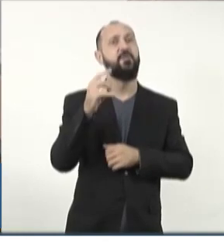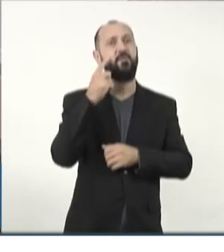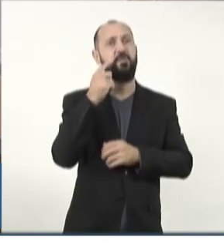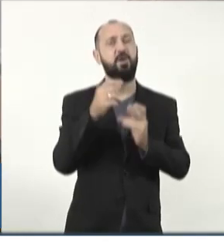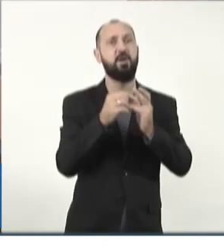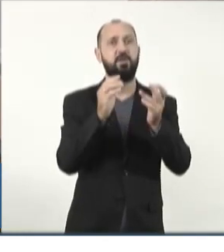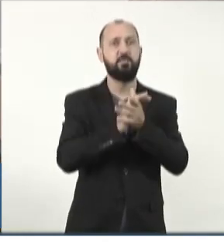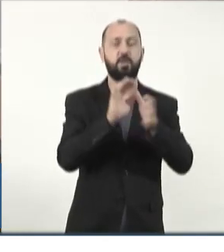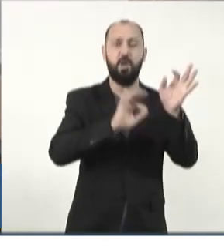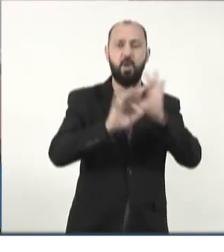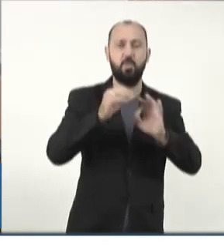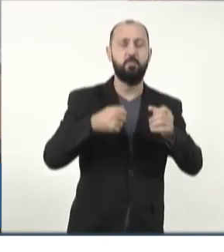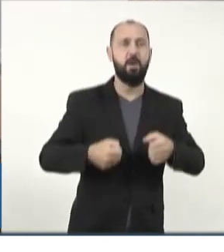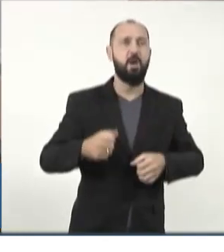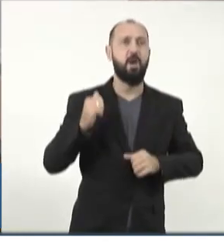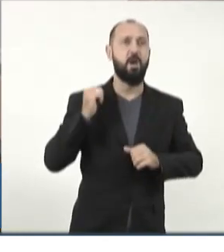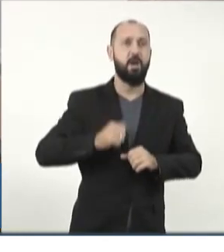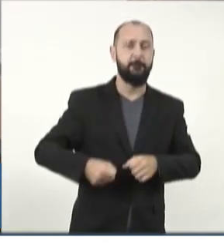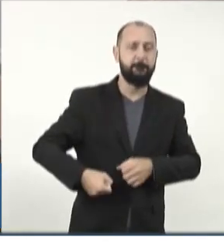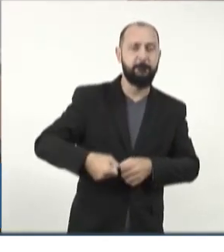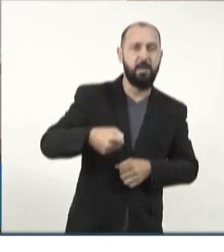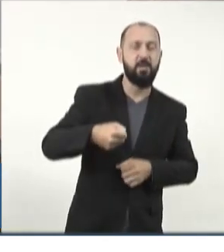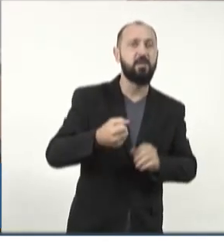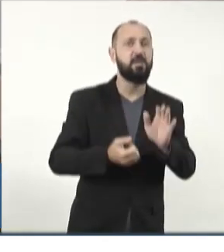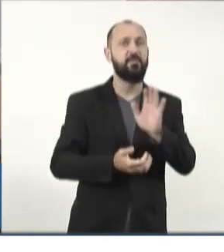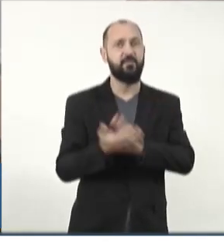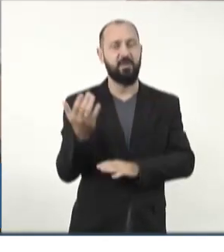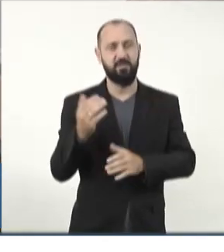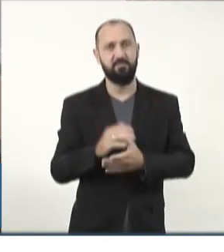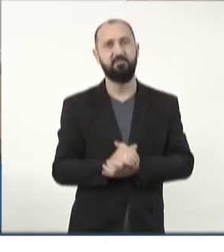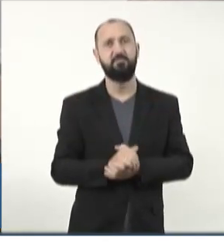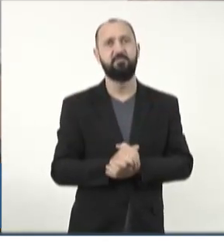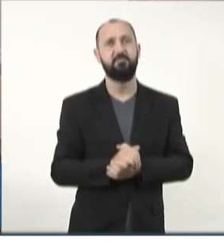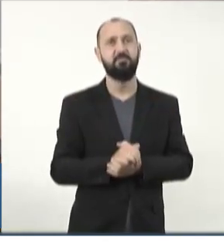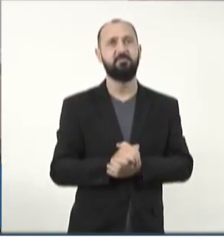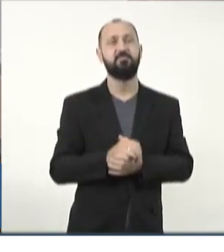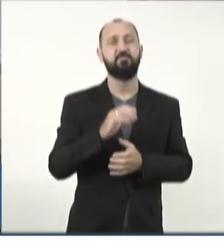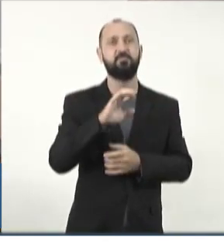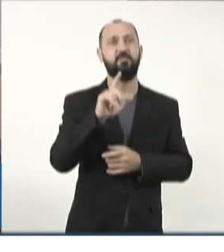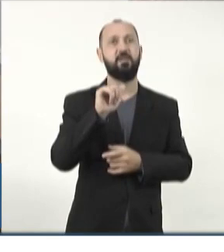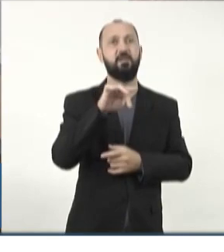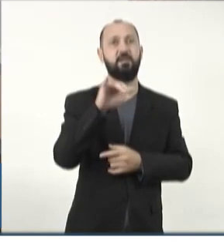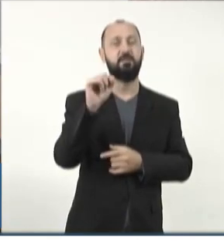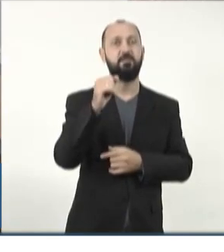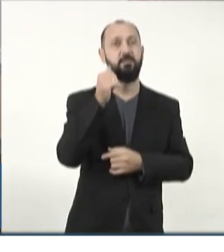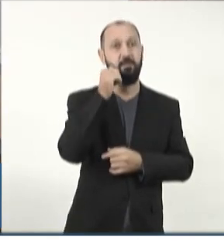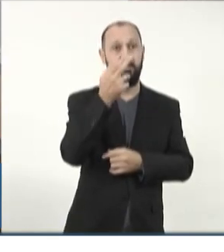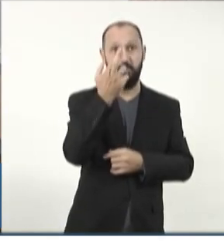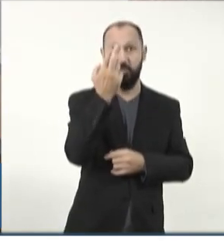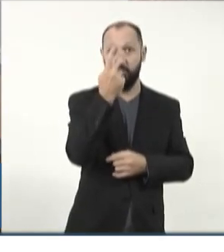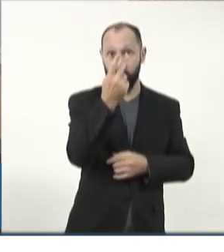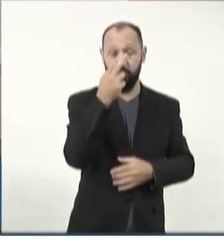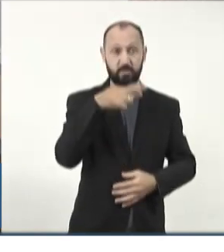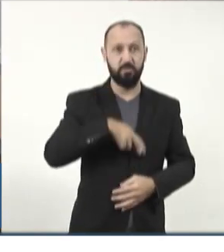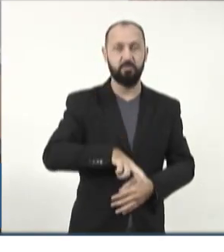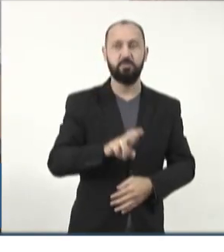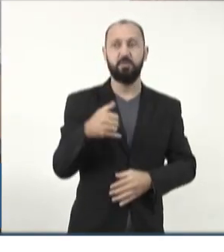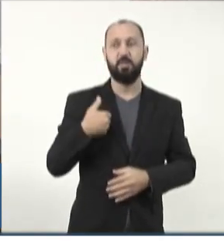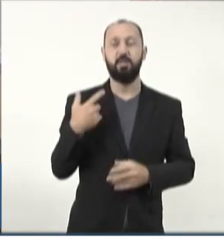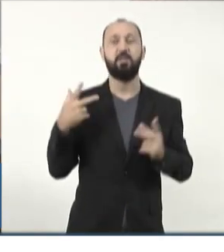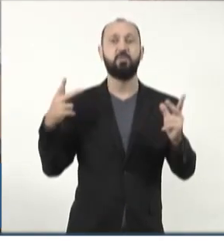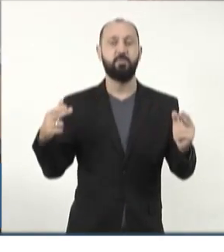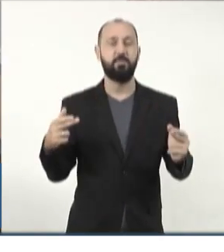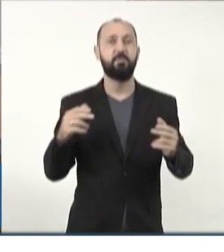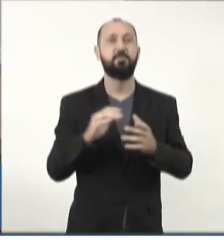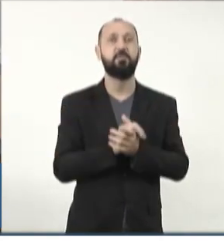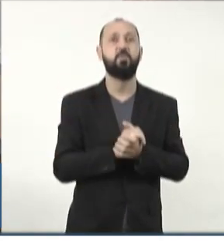a esposa arruma a mala e ele vai. Clarissa, que jeito? A Clarissa tem 2 gêmeas da idade do meu